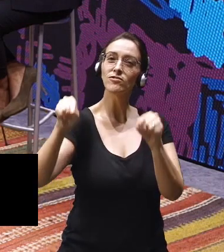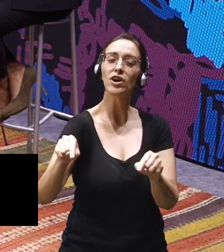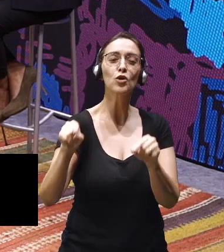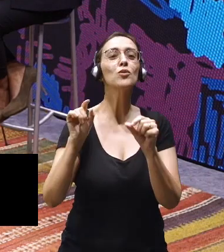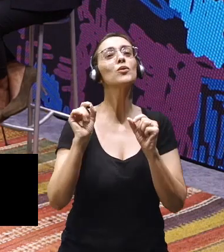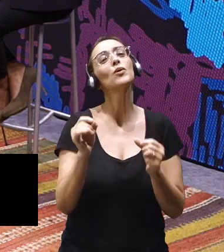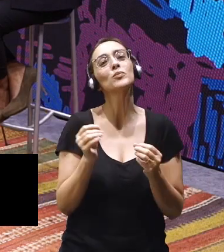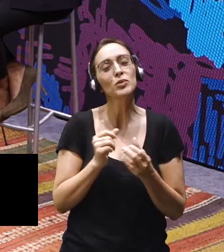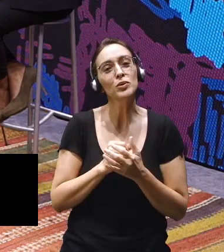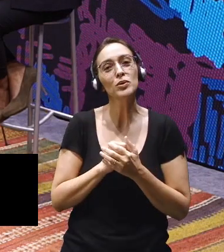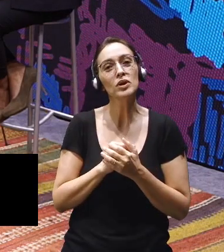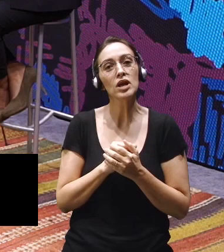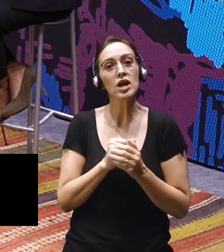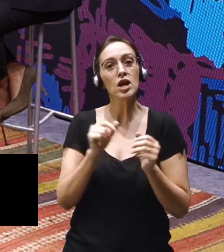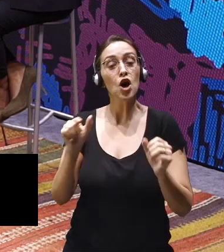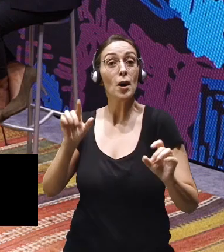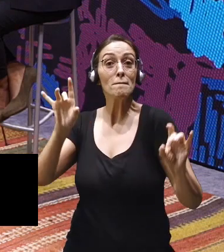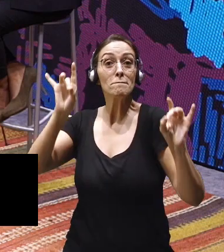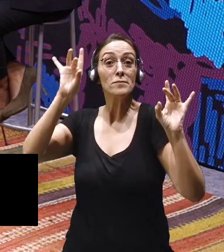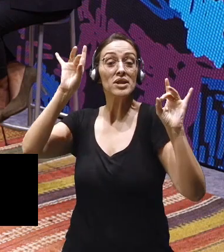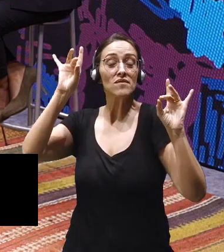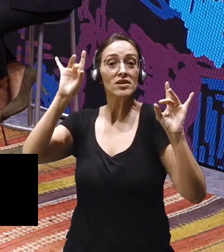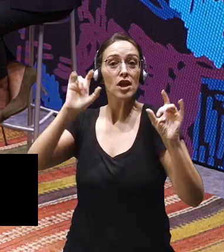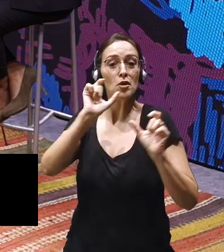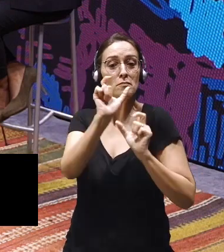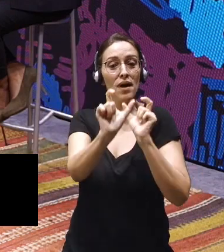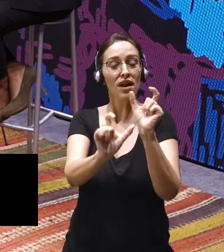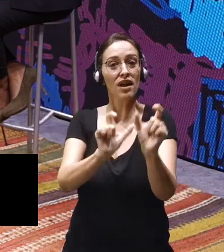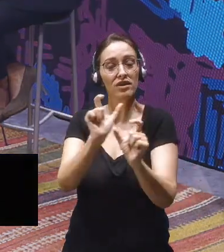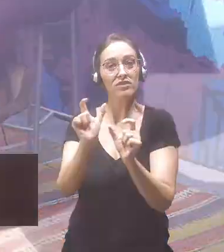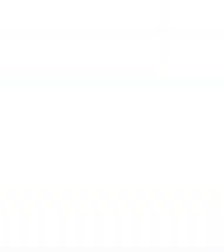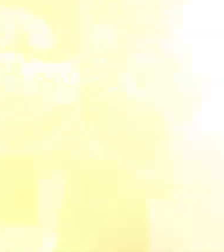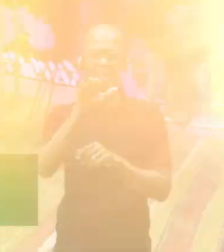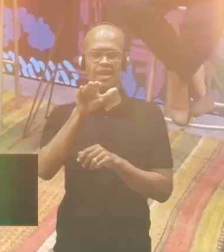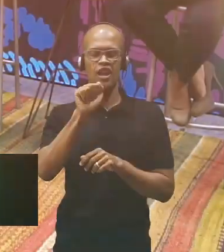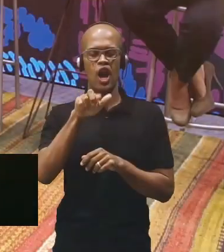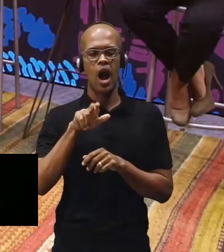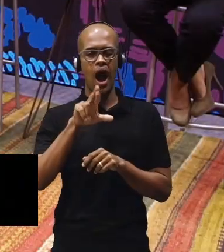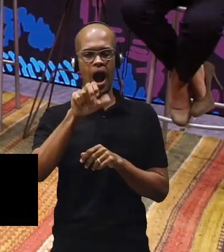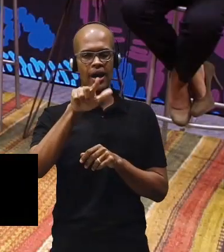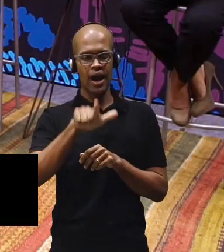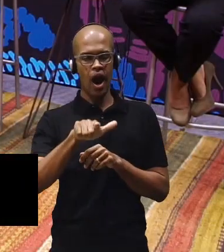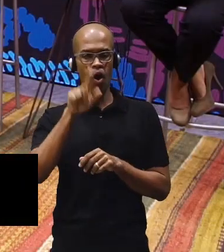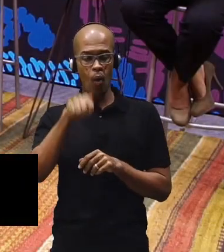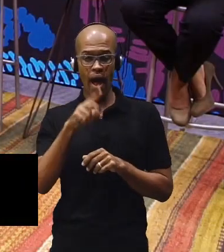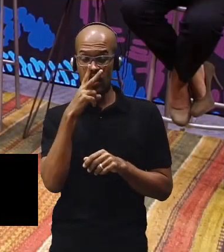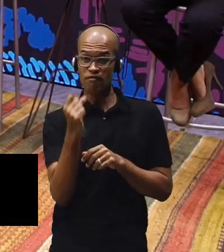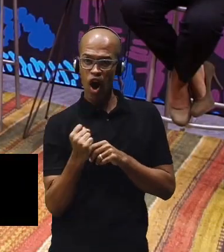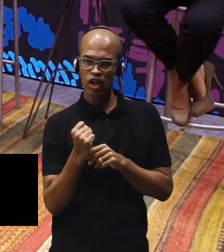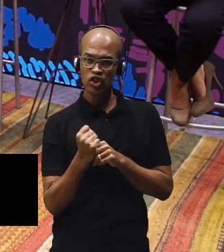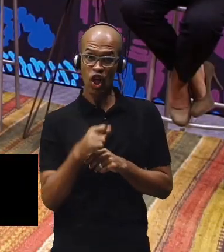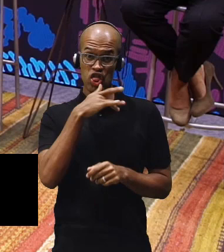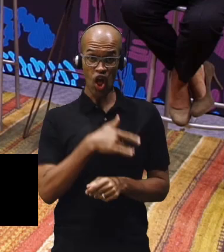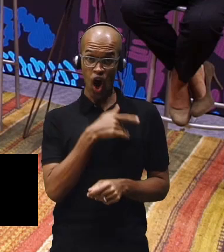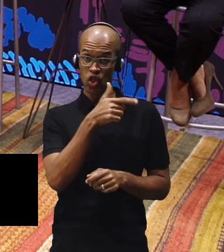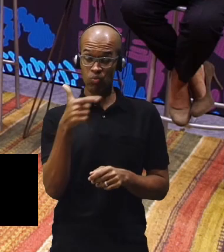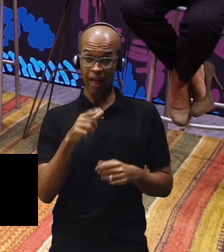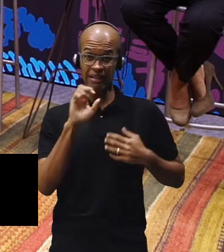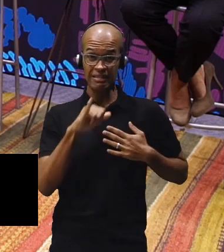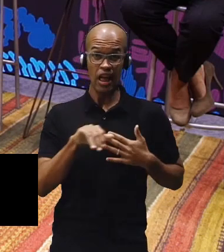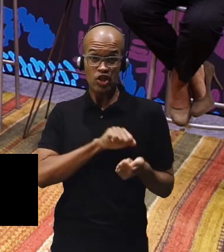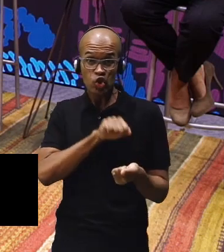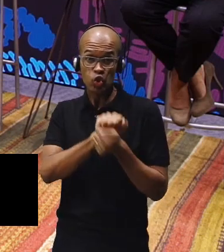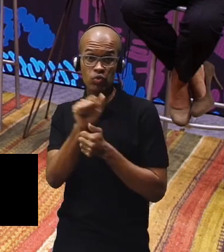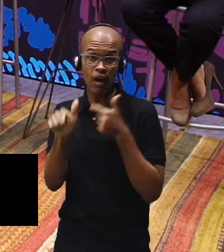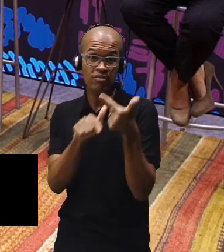privileging of the written word isn't what dictates what's valid. And if we don't get our act together and start to redefine